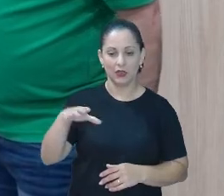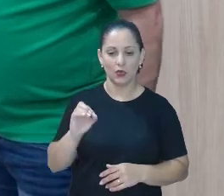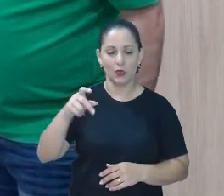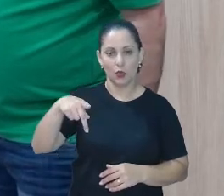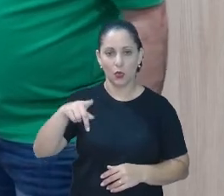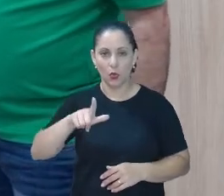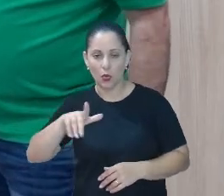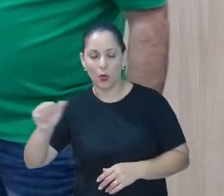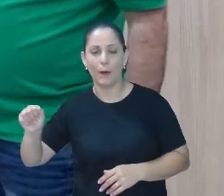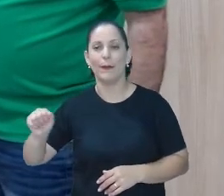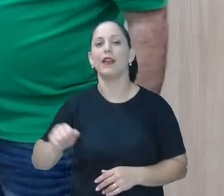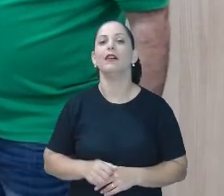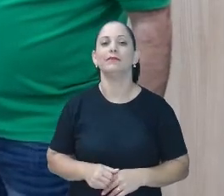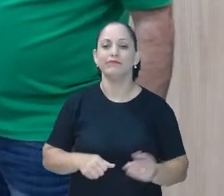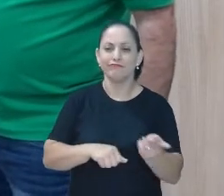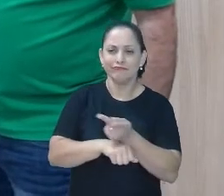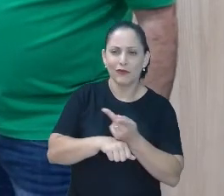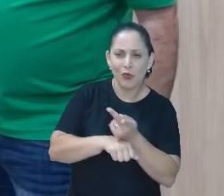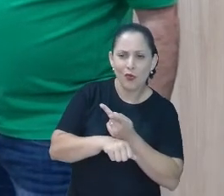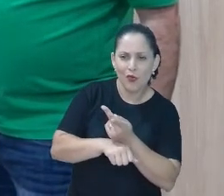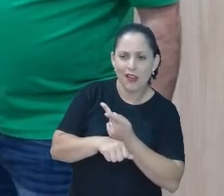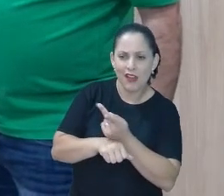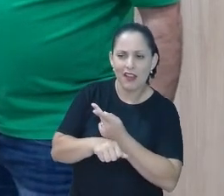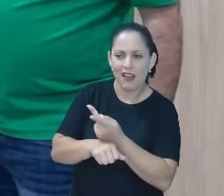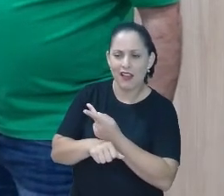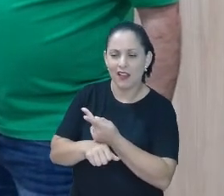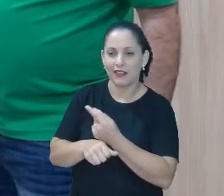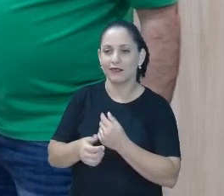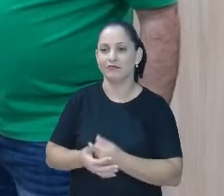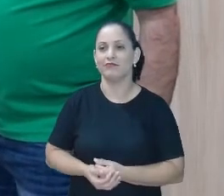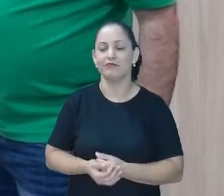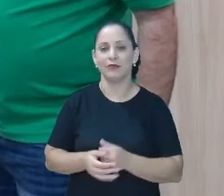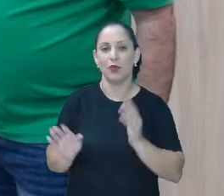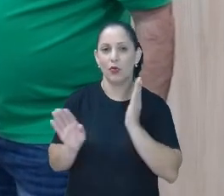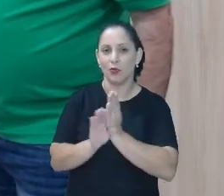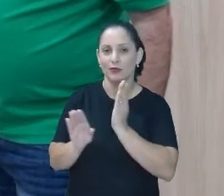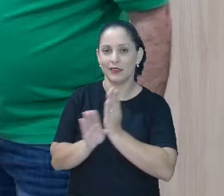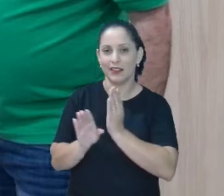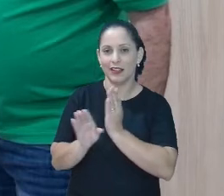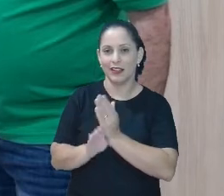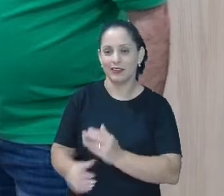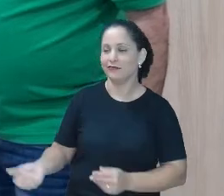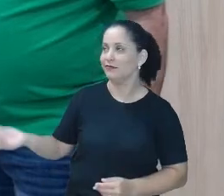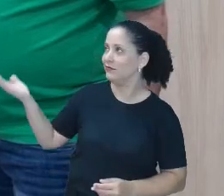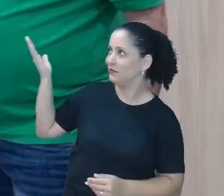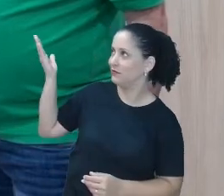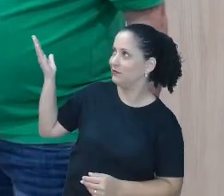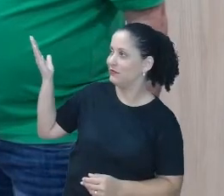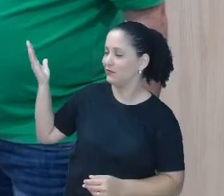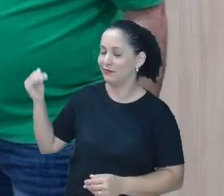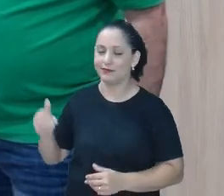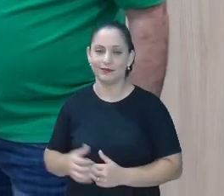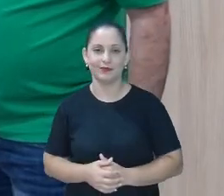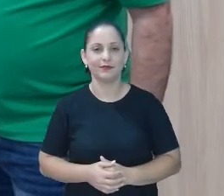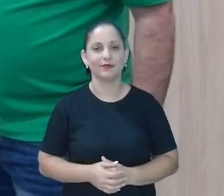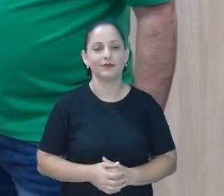Constantinopla, deixa eu ver aqui. Se eu localizo.